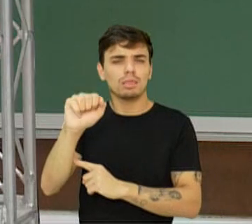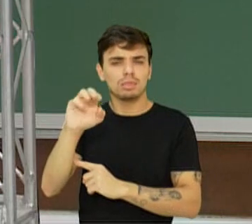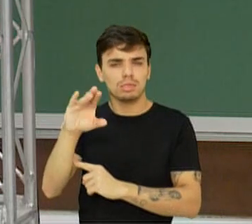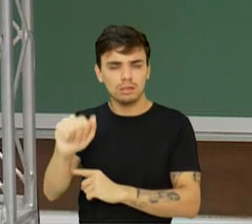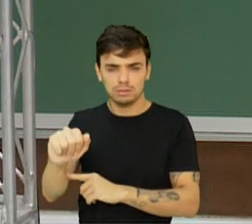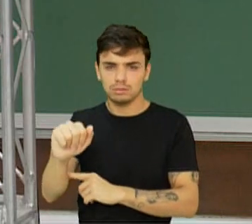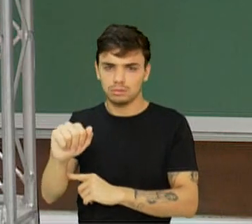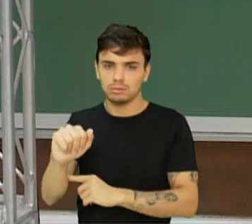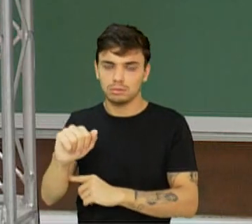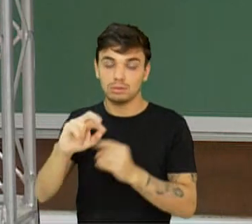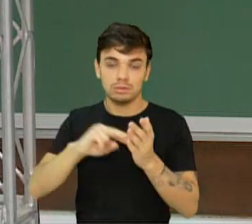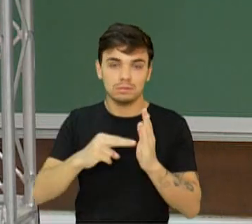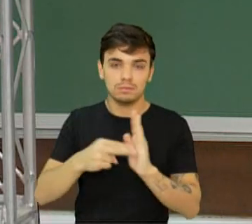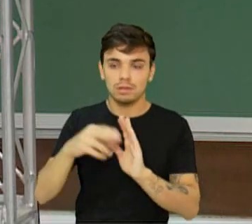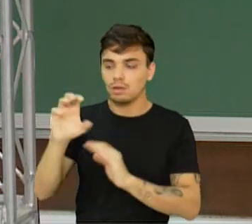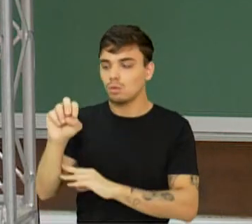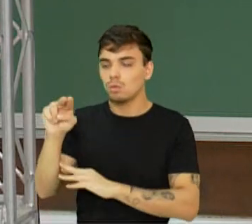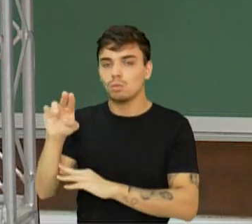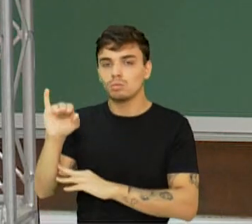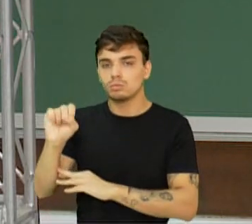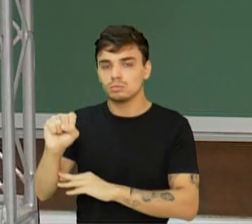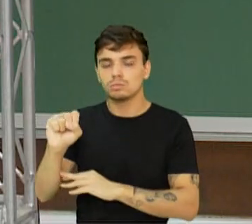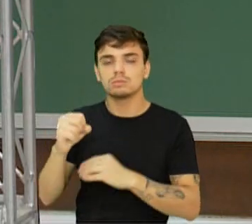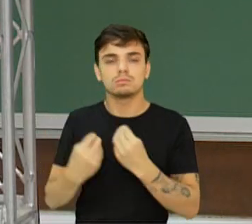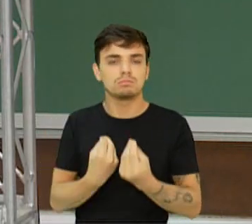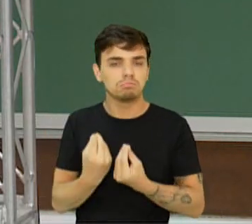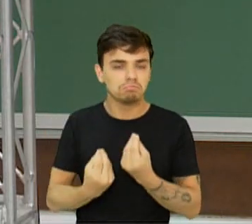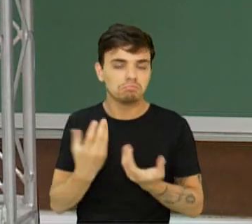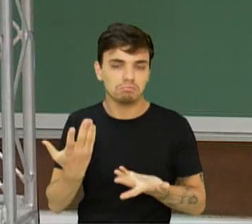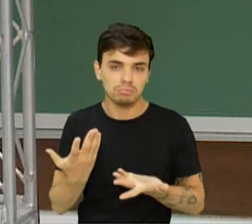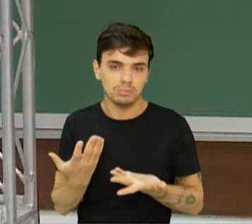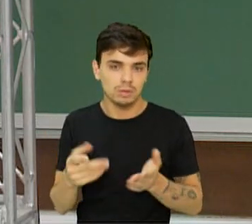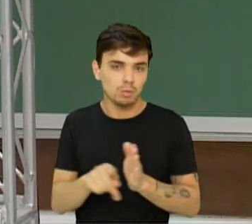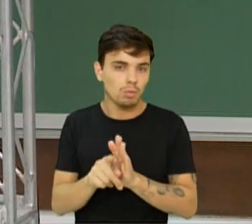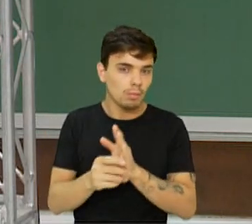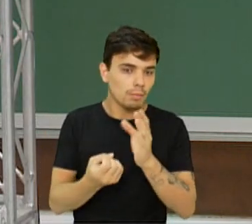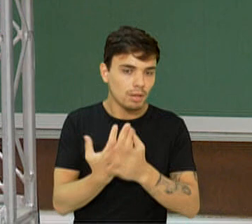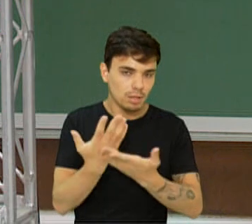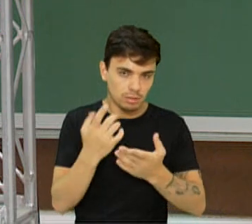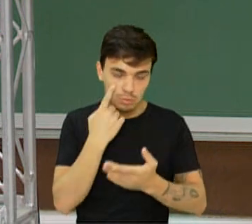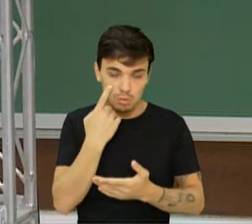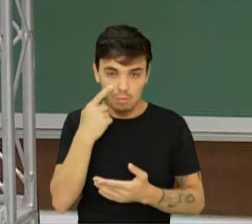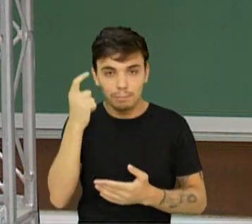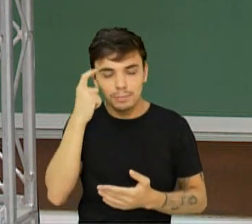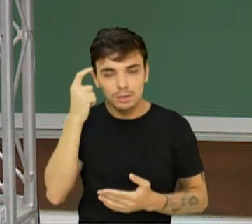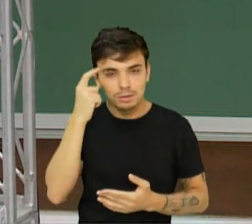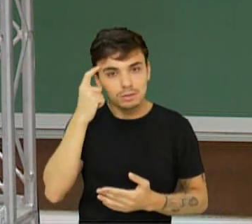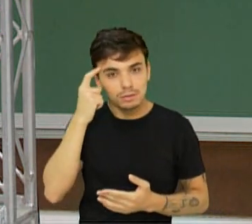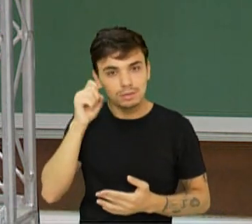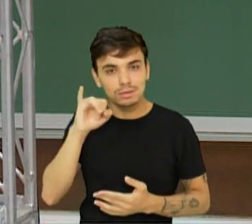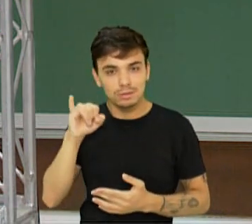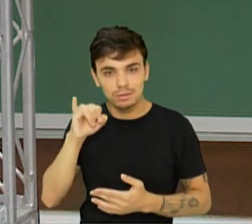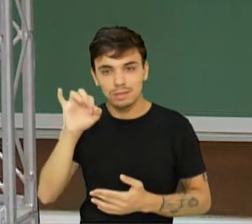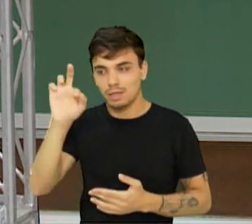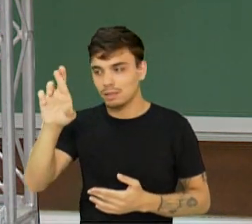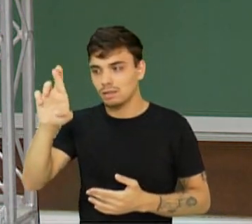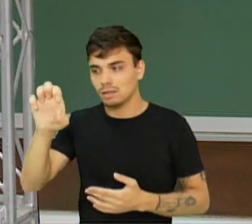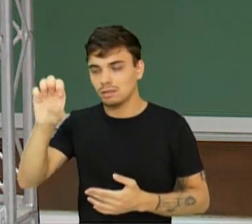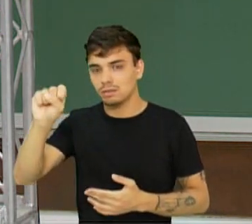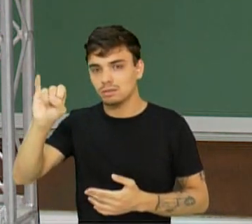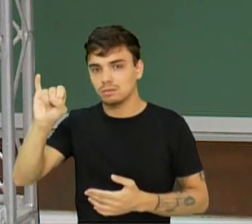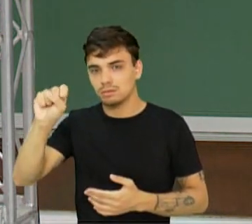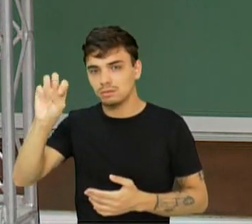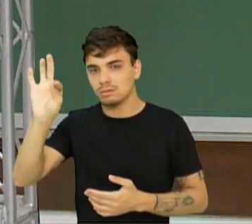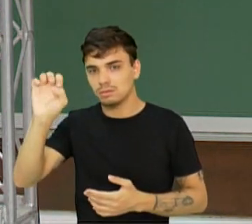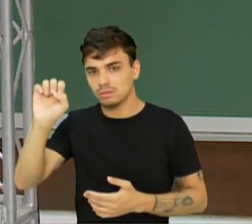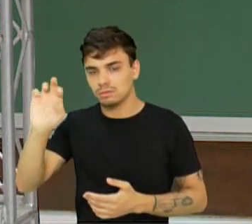dada em ohms, igual resistência. Como é que eu calculo a reatância do capacitor? Pensa nele como se ele fosse um resistor. Se